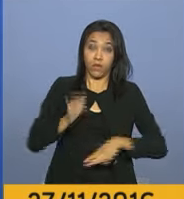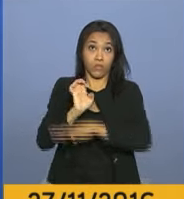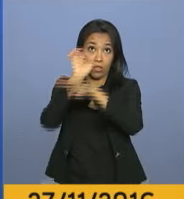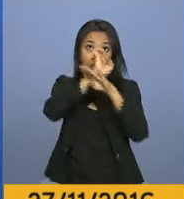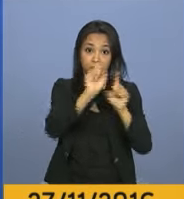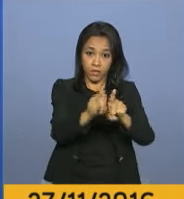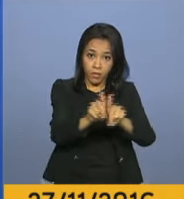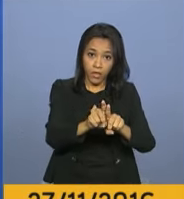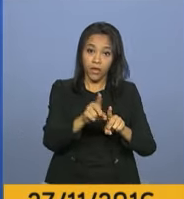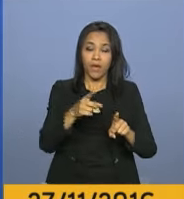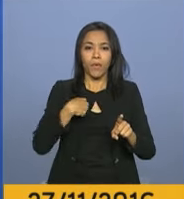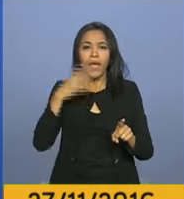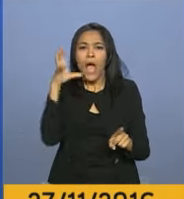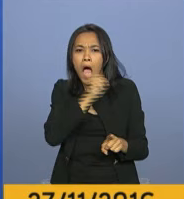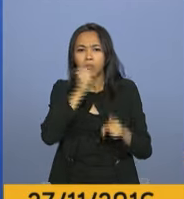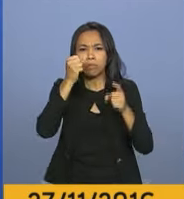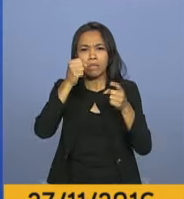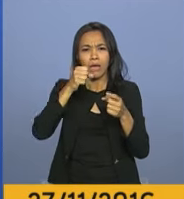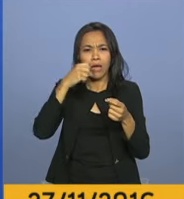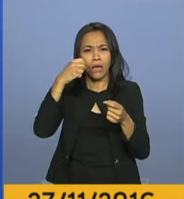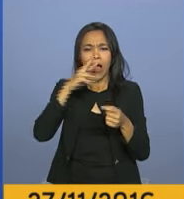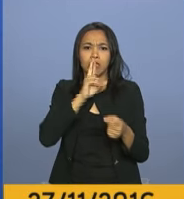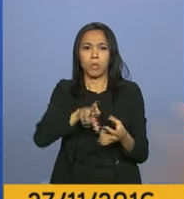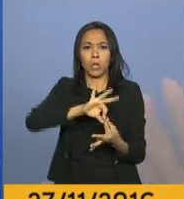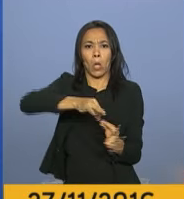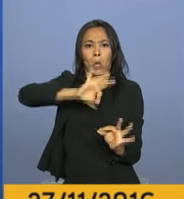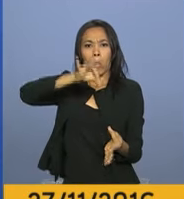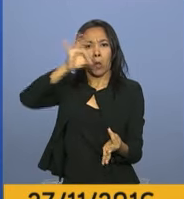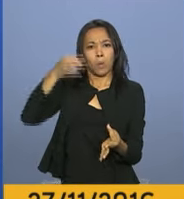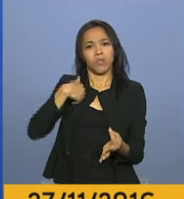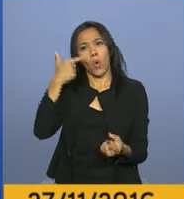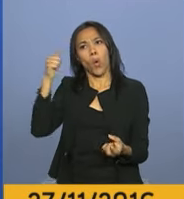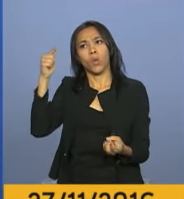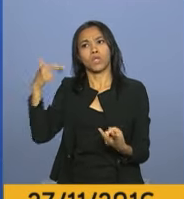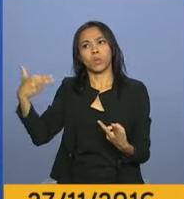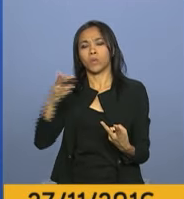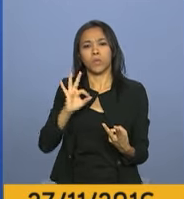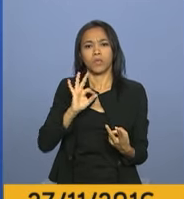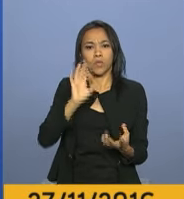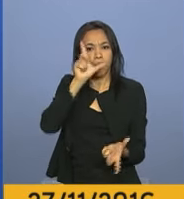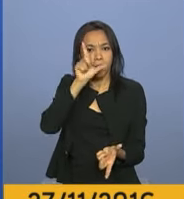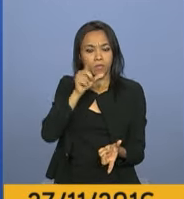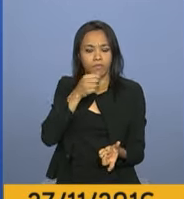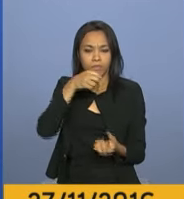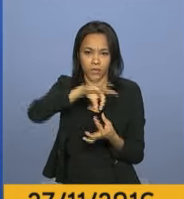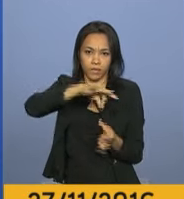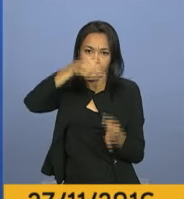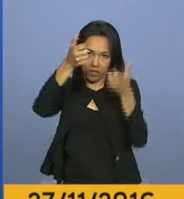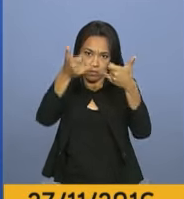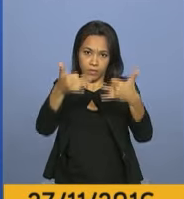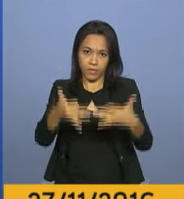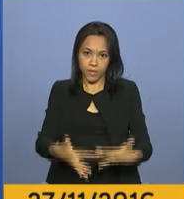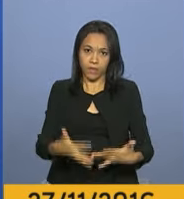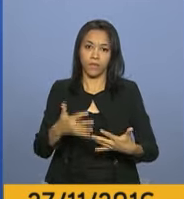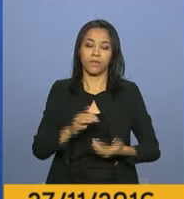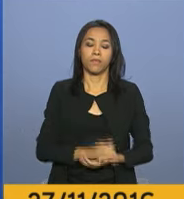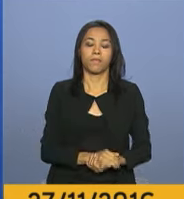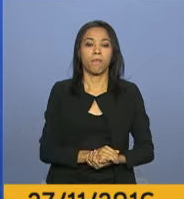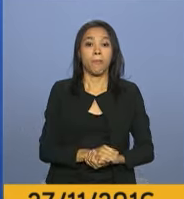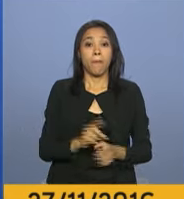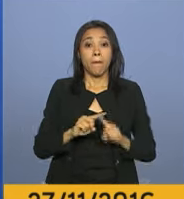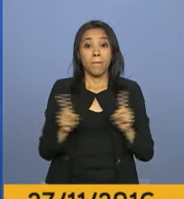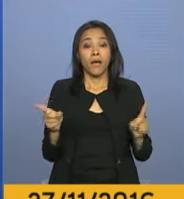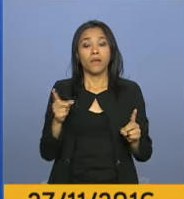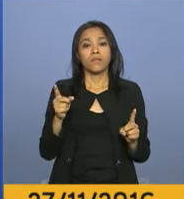estou mostrando muito rapidamente, não vou me deter em outros dados, né? Mas outros tantos que nós fizemos,